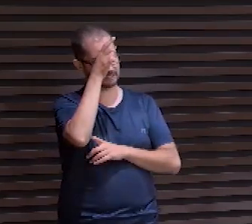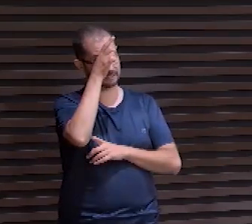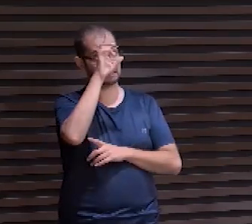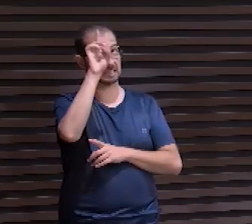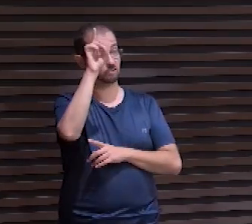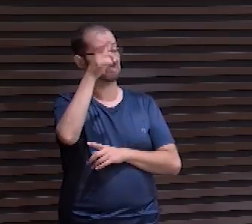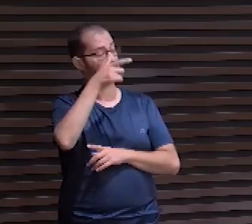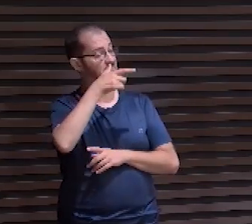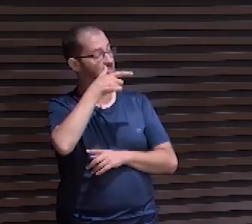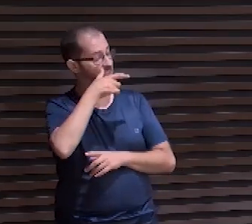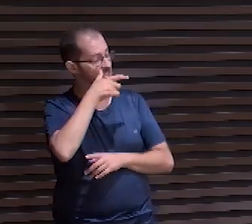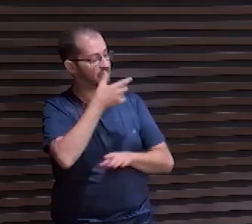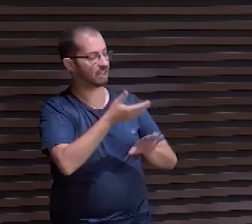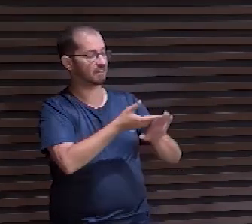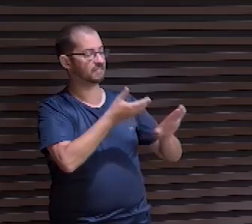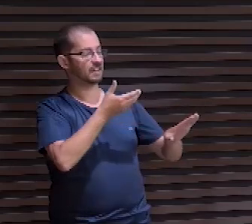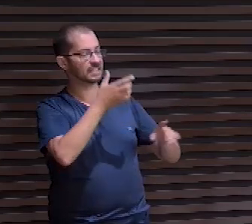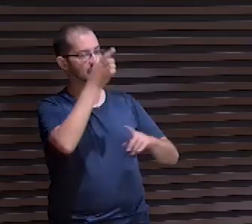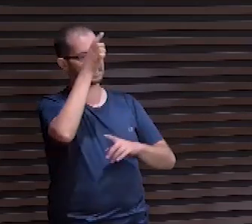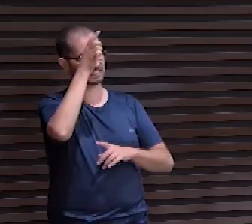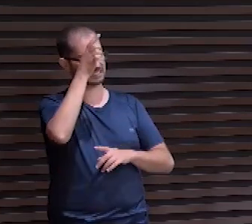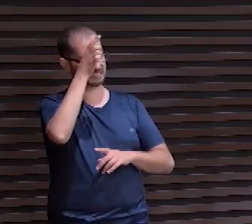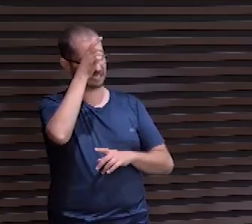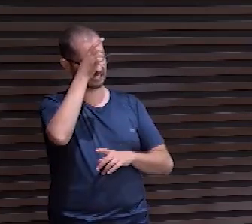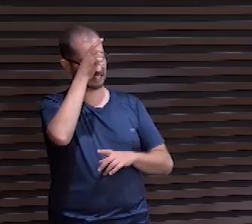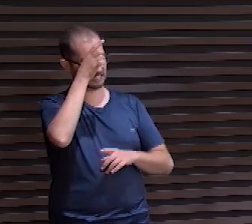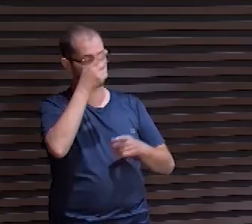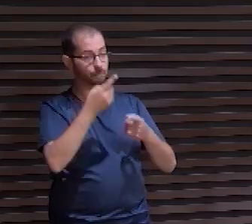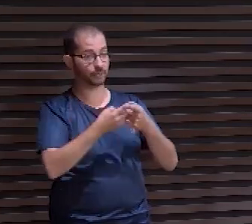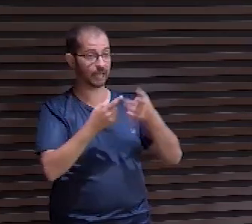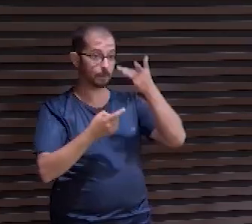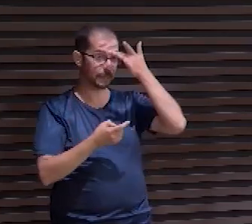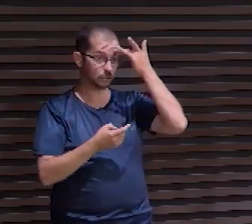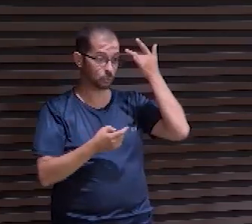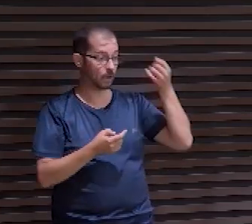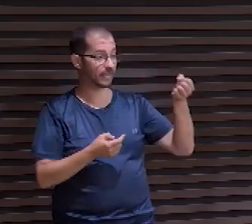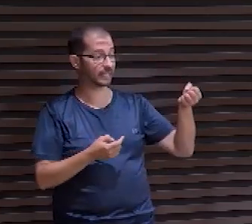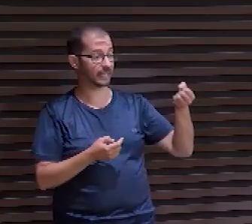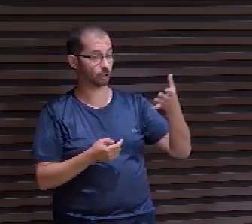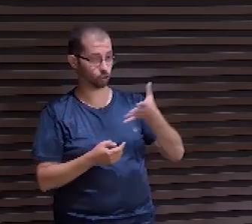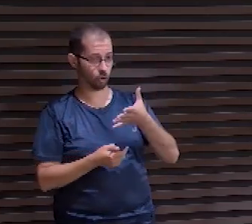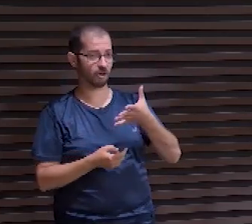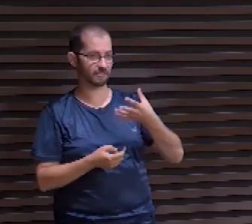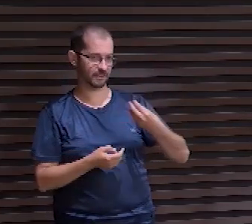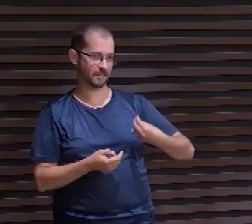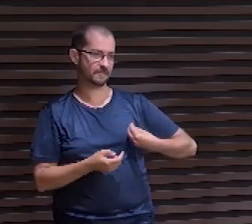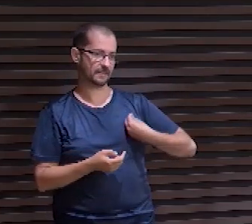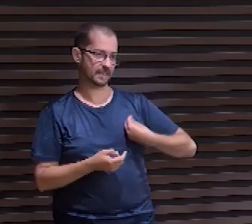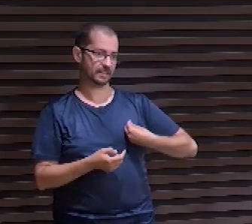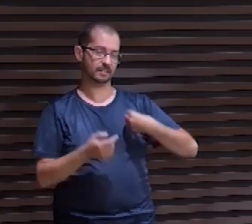porque quem é nova criatura é aquele que faz a vontade de Deus.